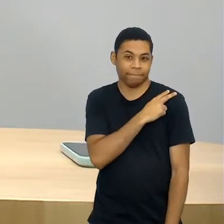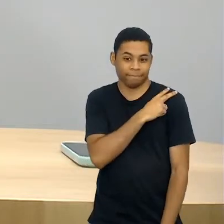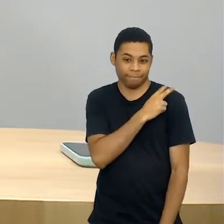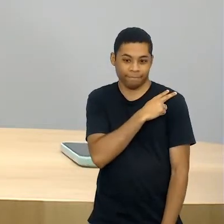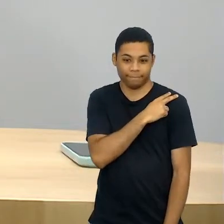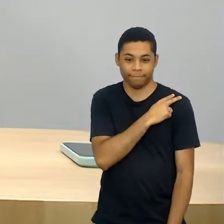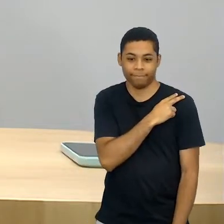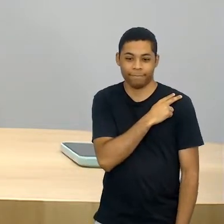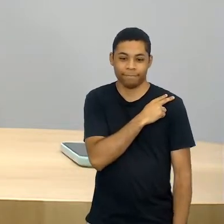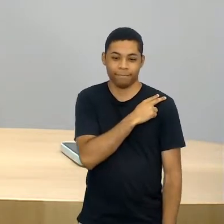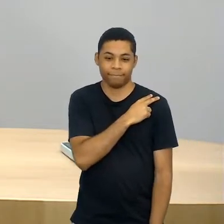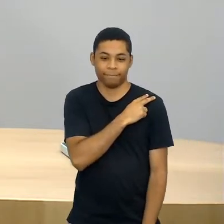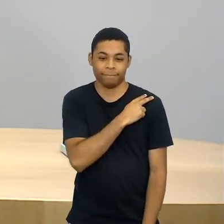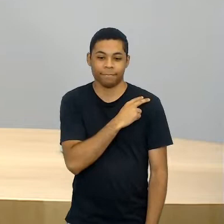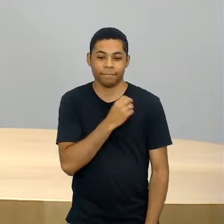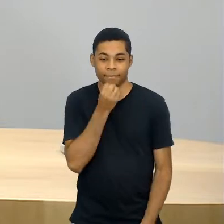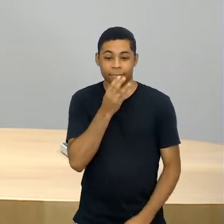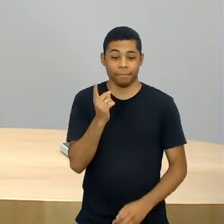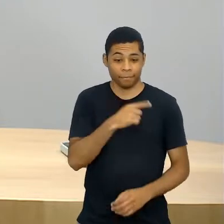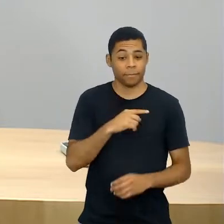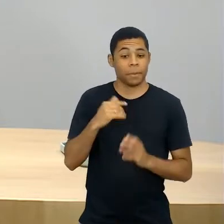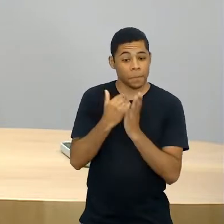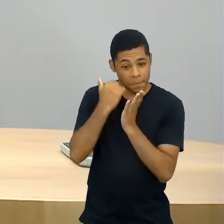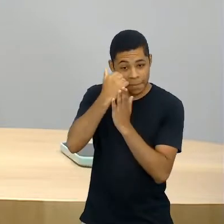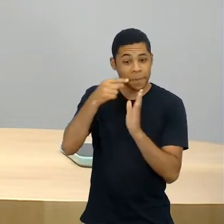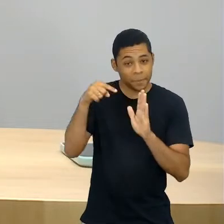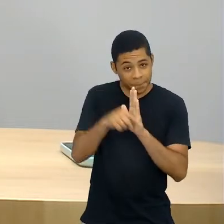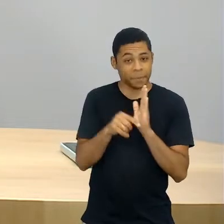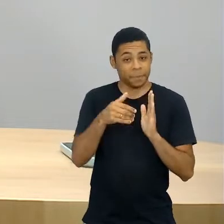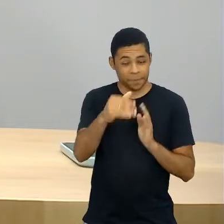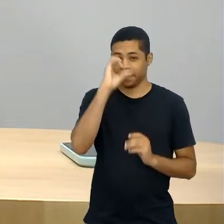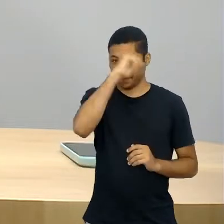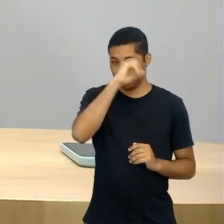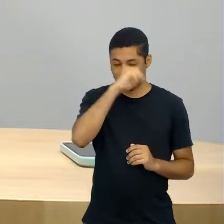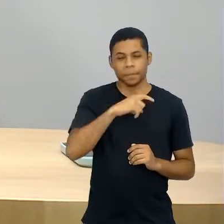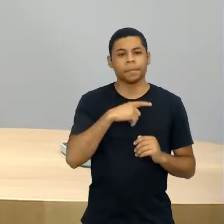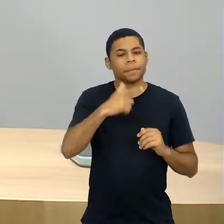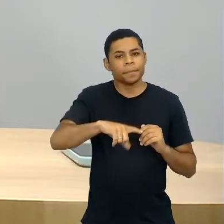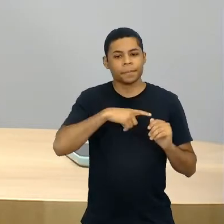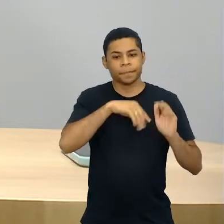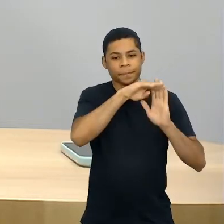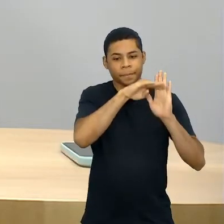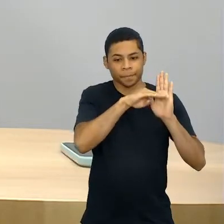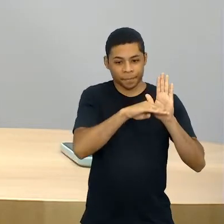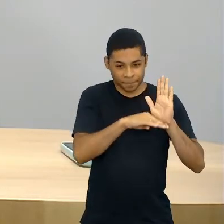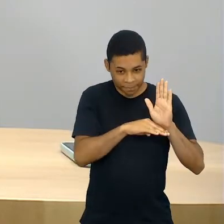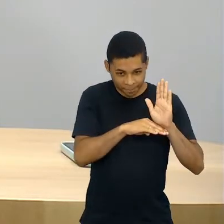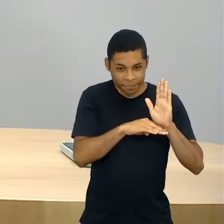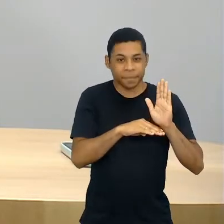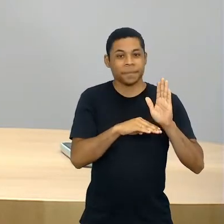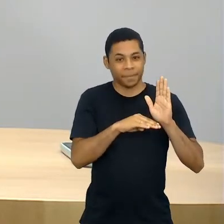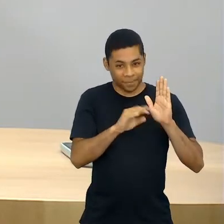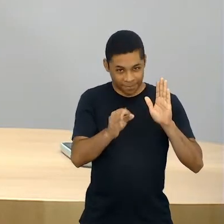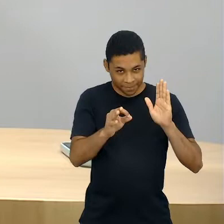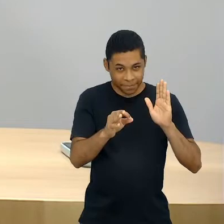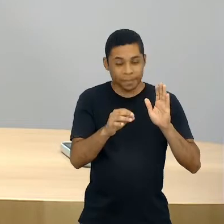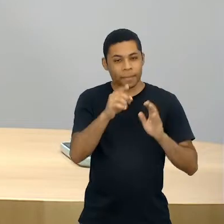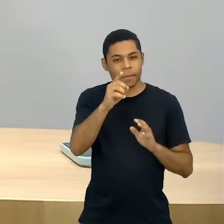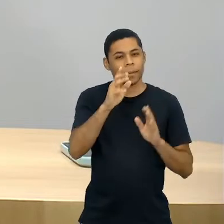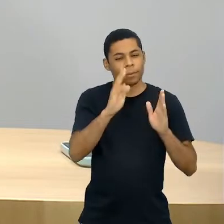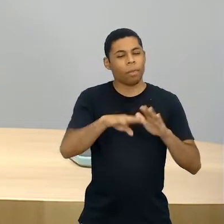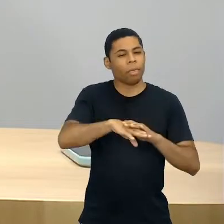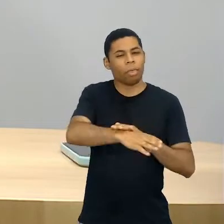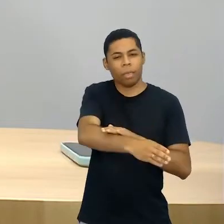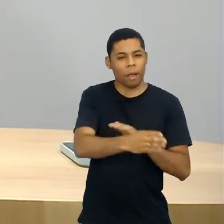Nós estamos aqui trabalhando aí com os aprofundamentos, os itinerários, né? Vocês já estão aí habituados aí com as nossas